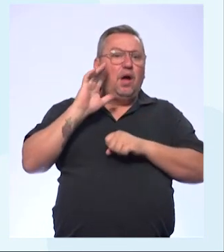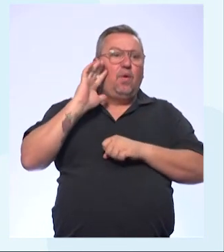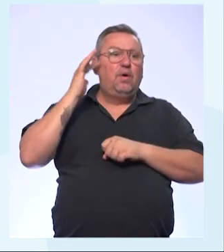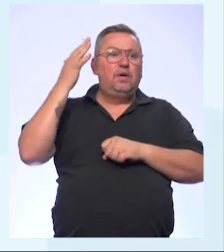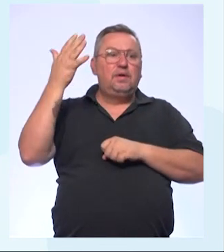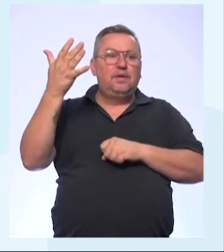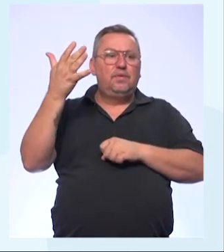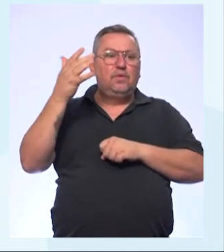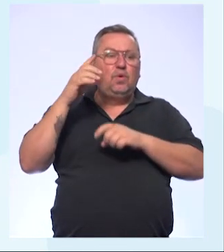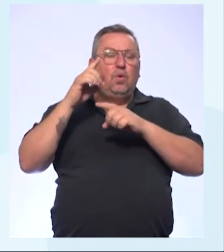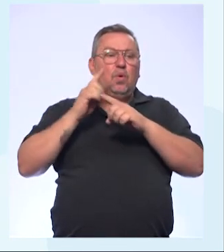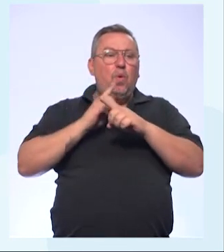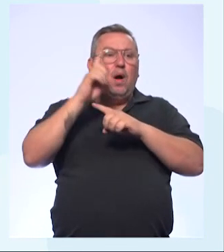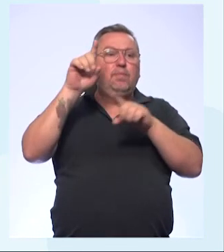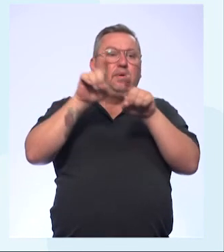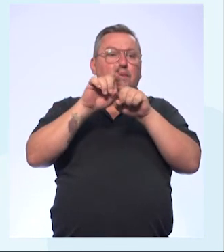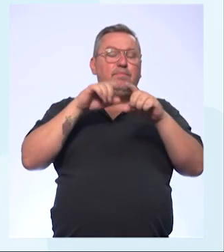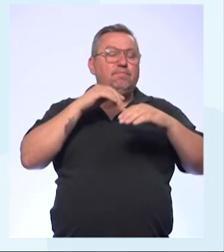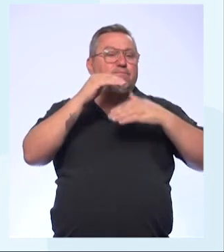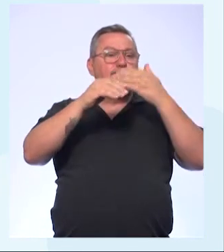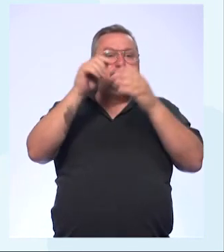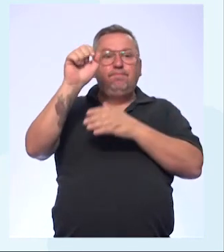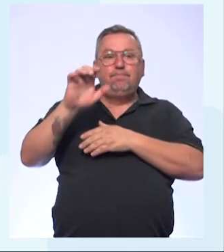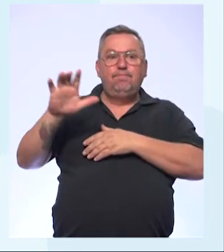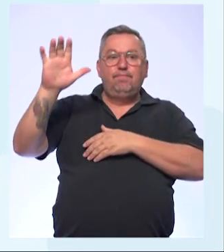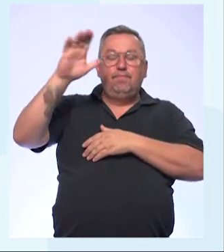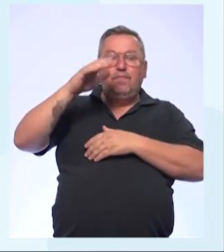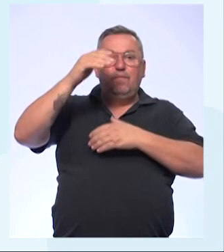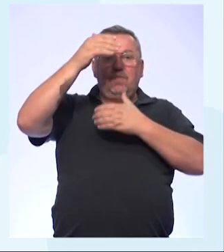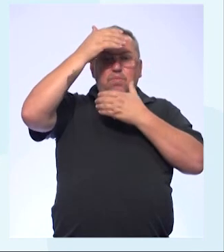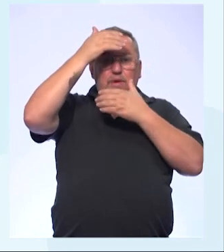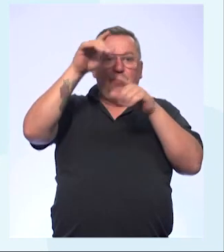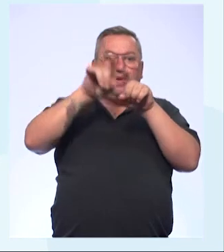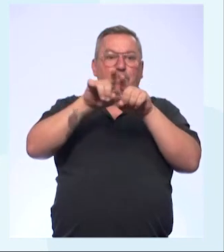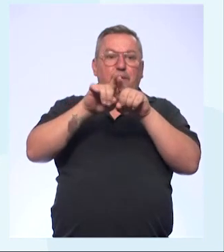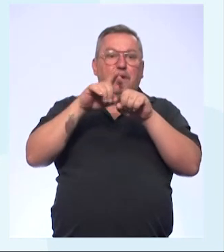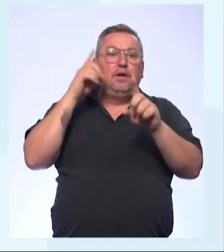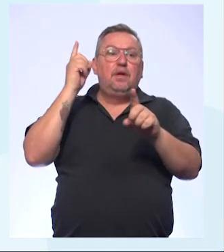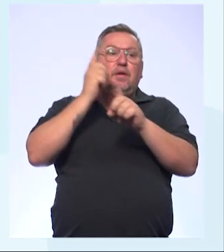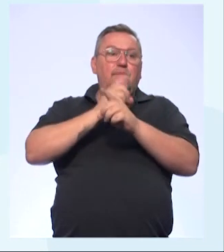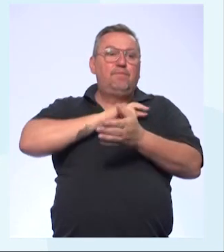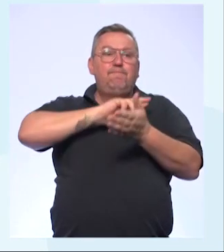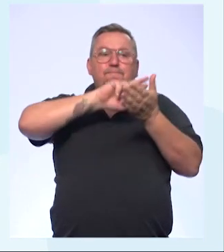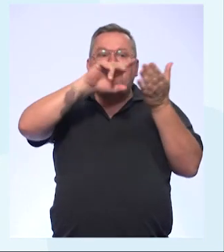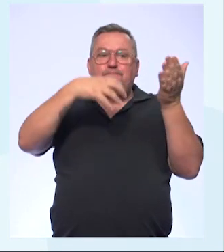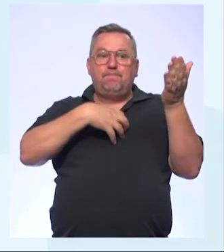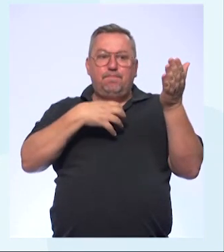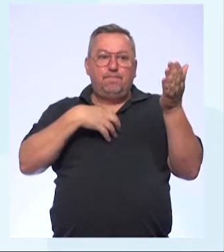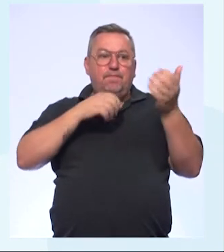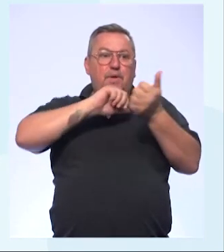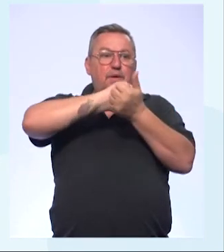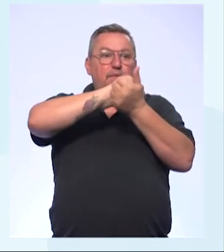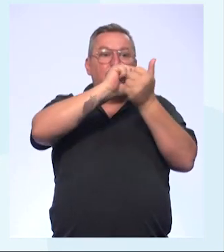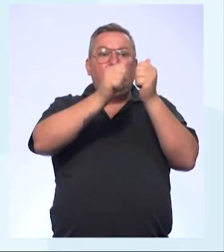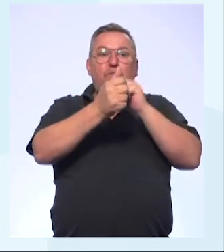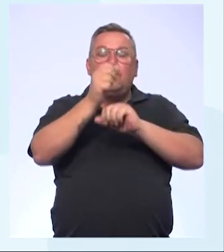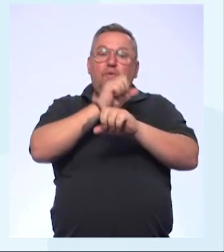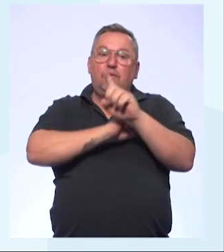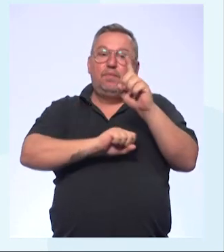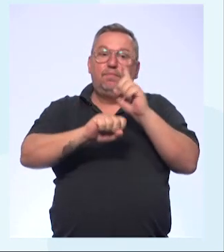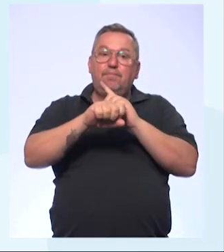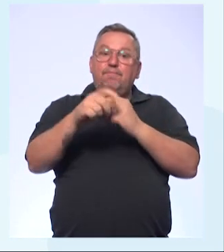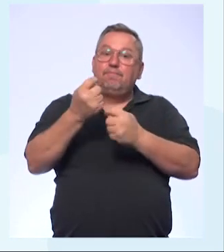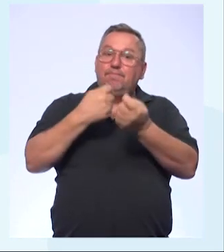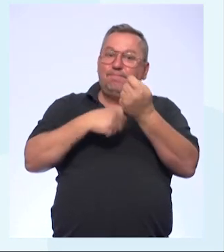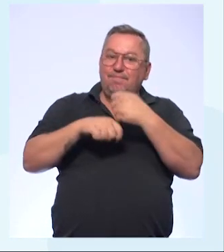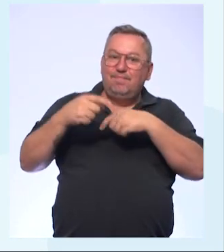das civilizações que se desenvolveram na Europa e no Oriente Médio, identificar as diferentes formas de adaptações